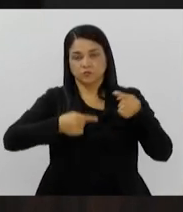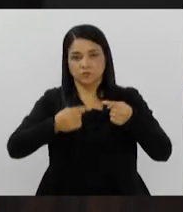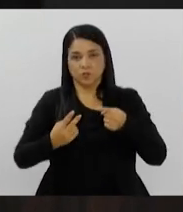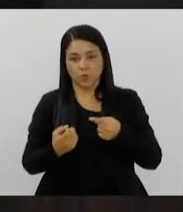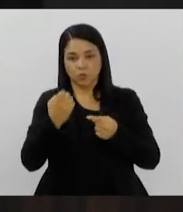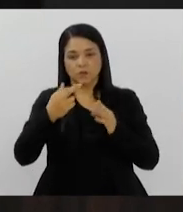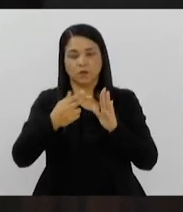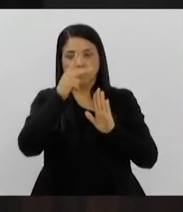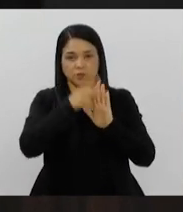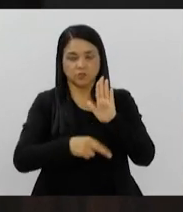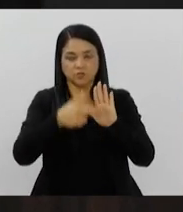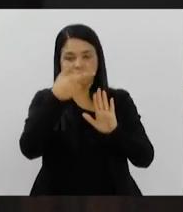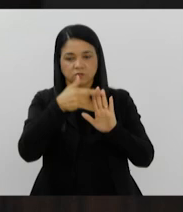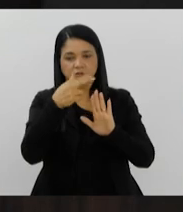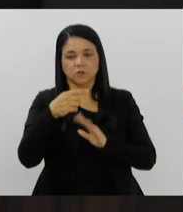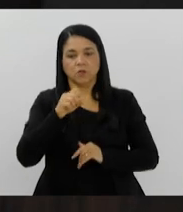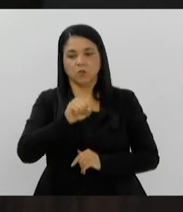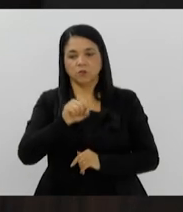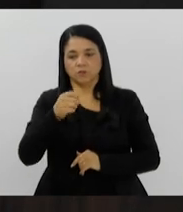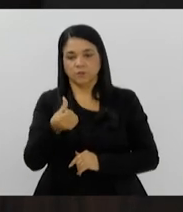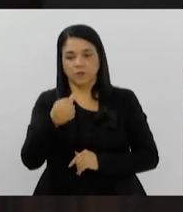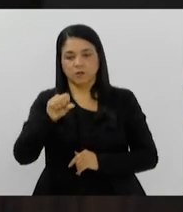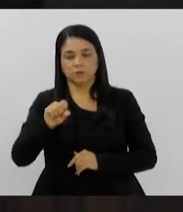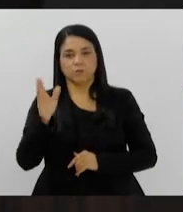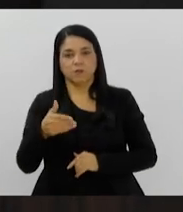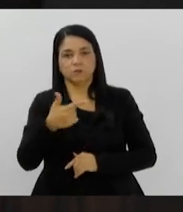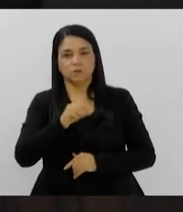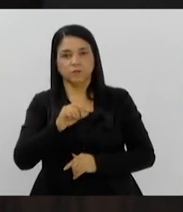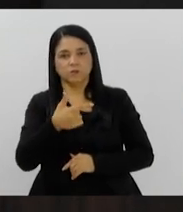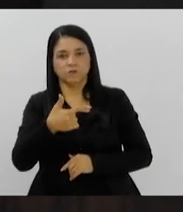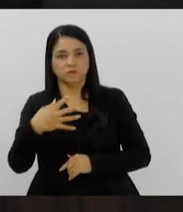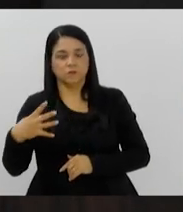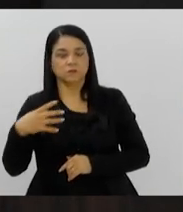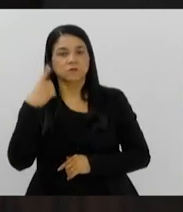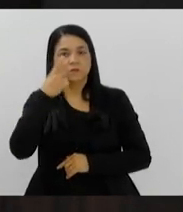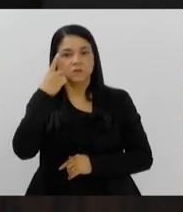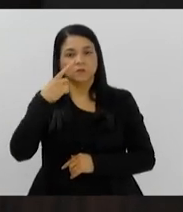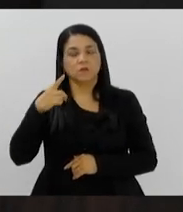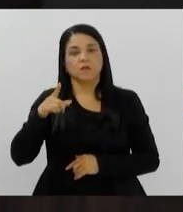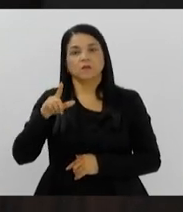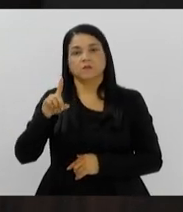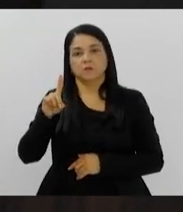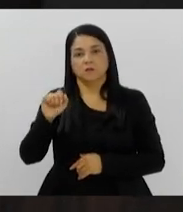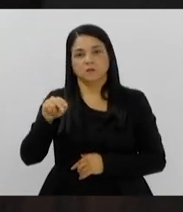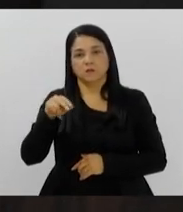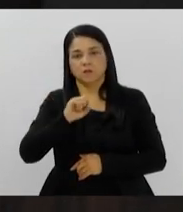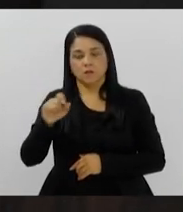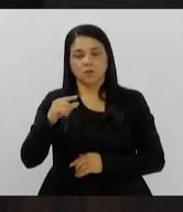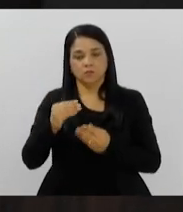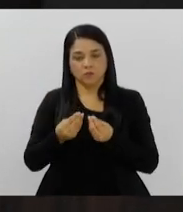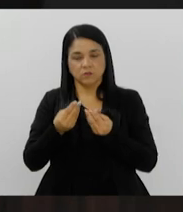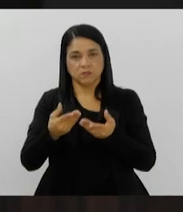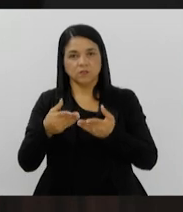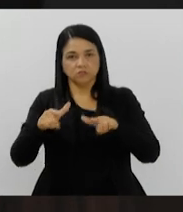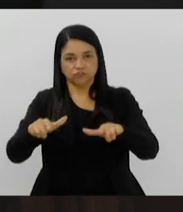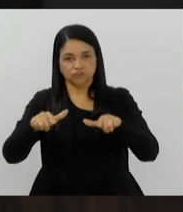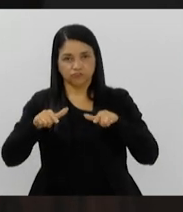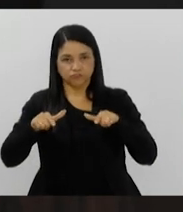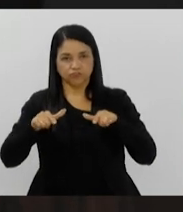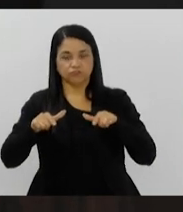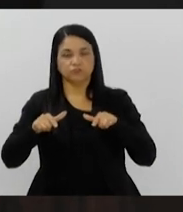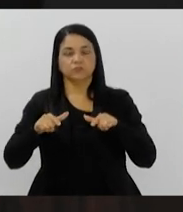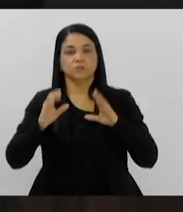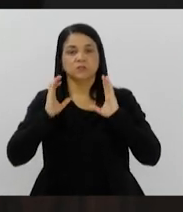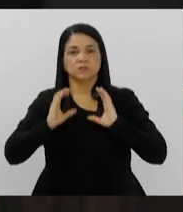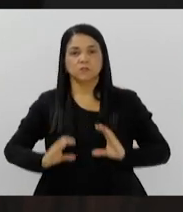resolução 868 de 2024, de autoria do deputado Daniel Libreron, que concede o título de cidadão do